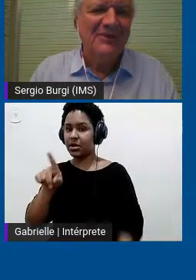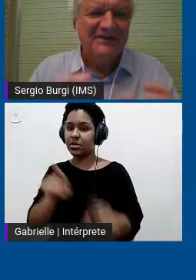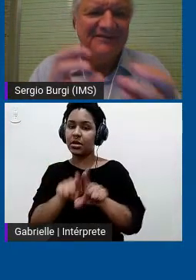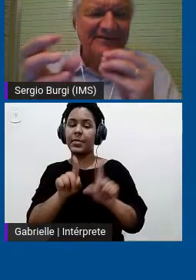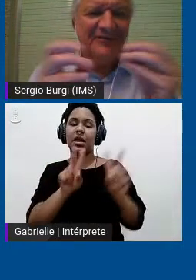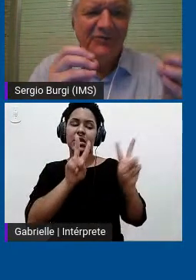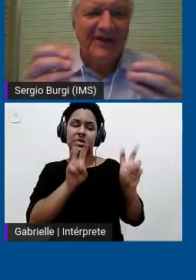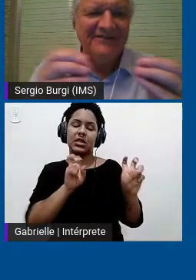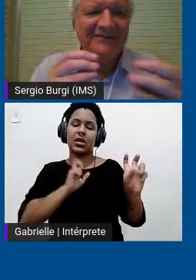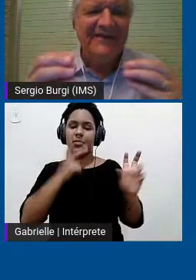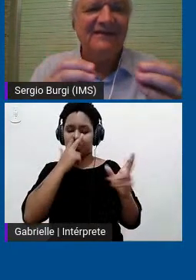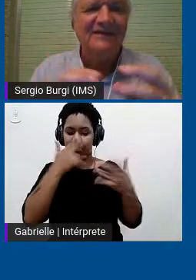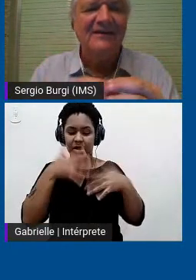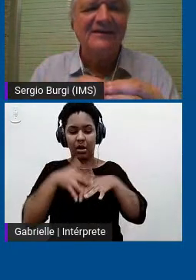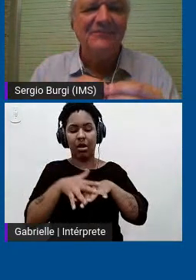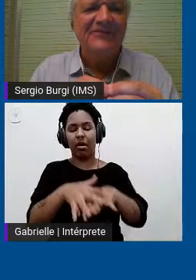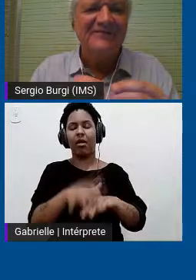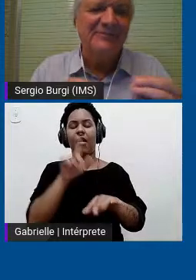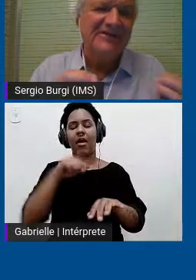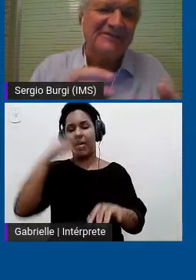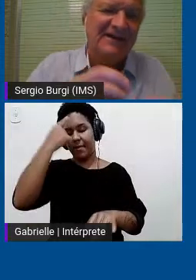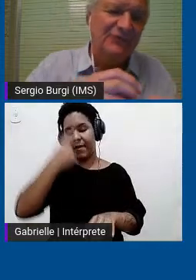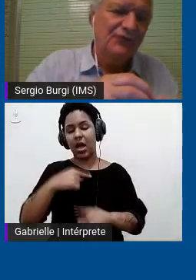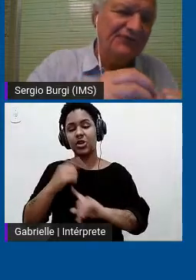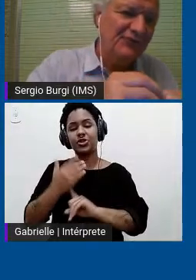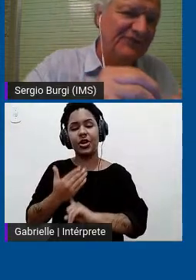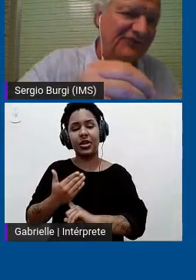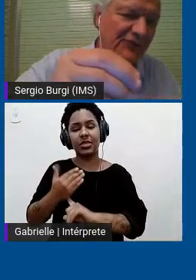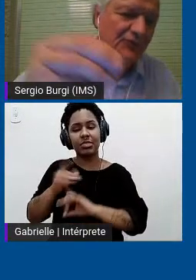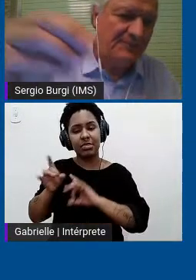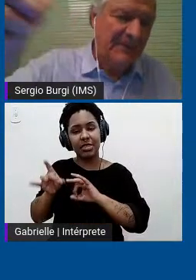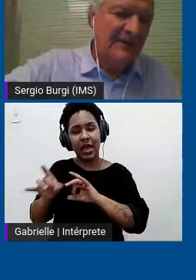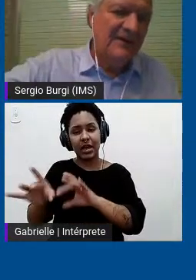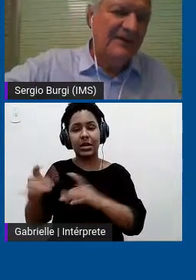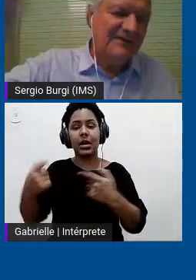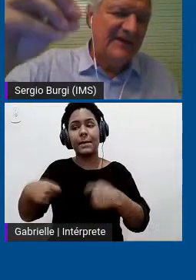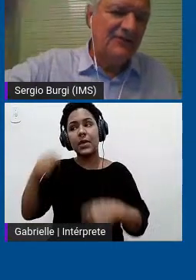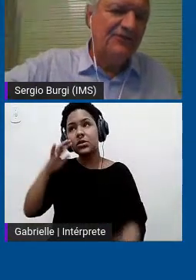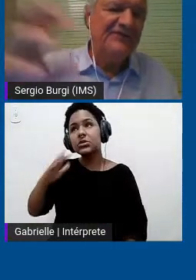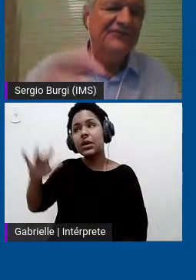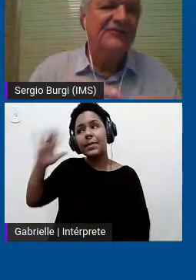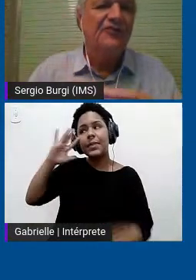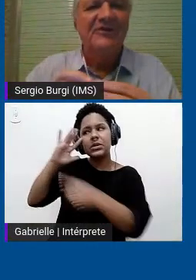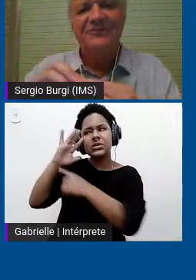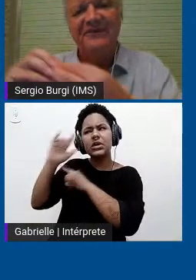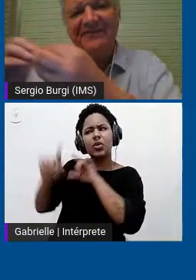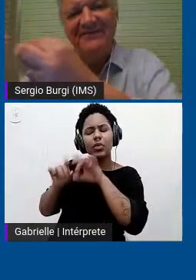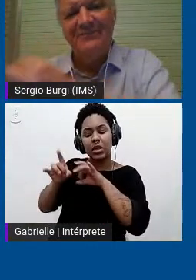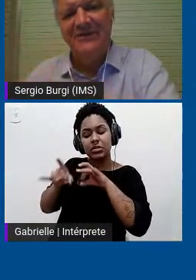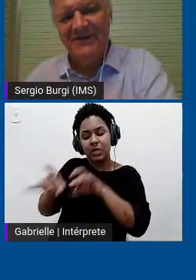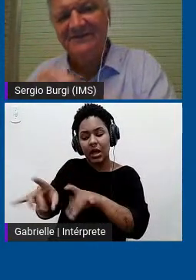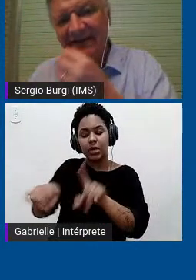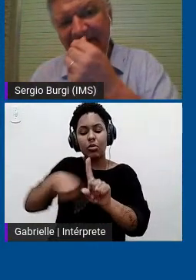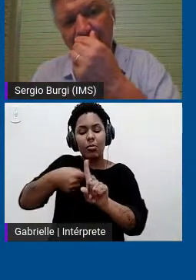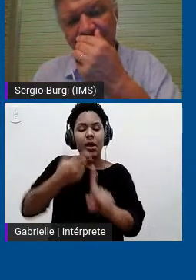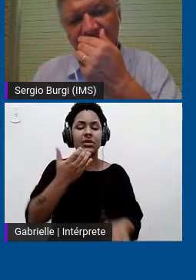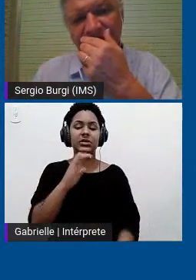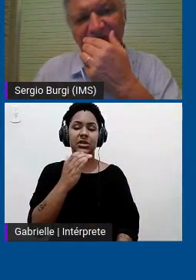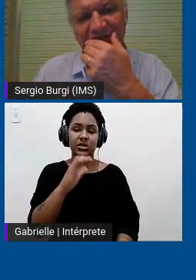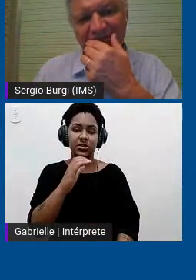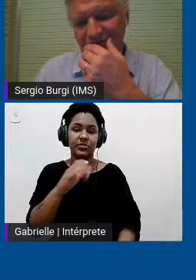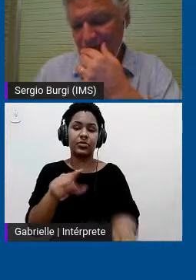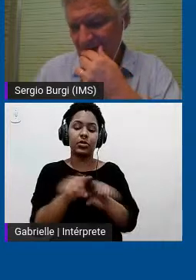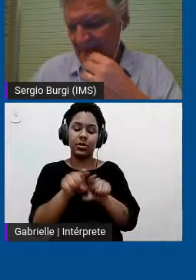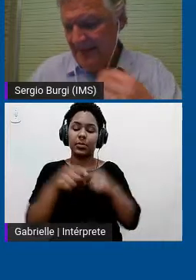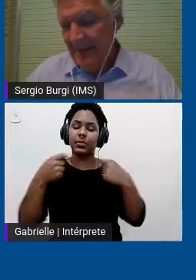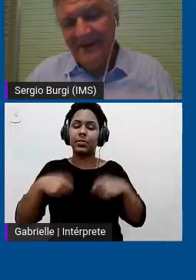confluindo, né, para esse termo imagem técnica, que precisa ser pensado no seu sentido técnico-científico, mas precisa ser também pensado no